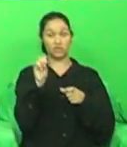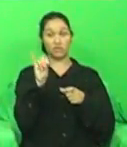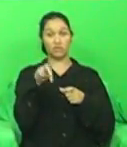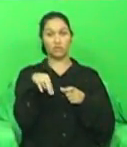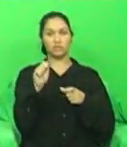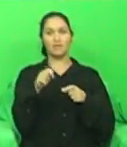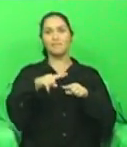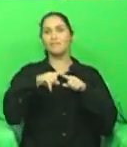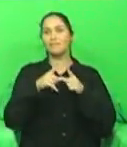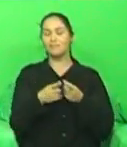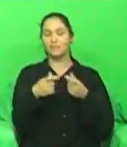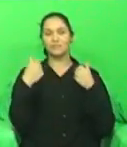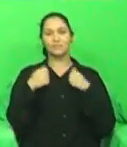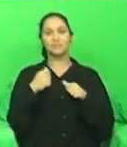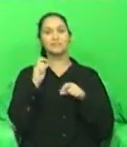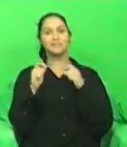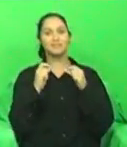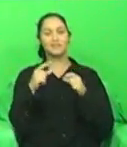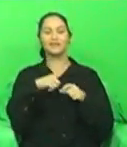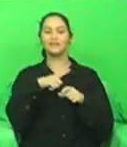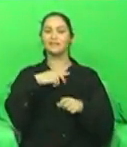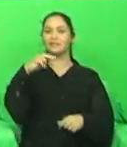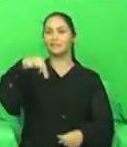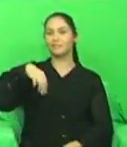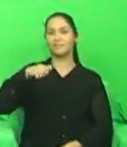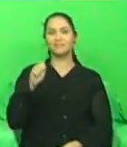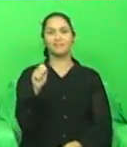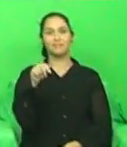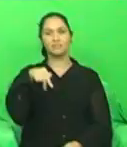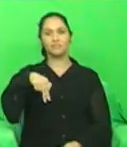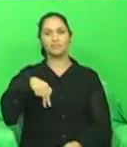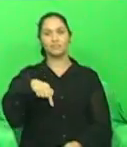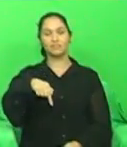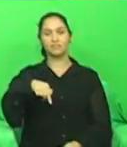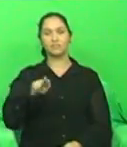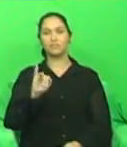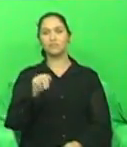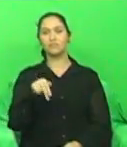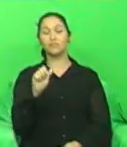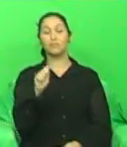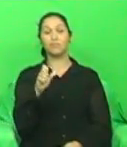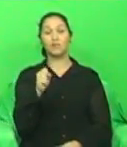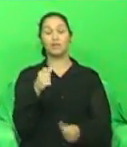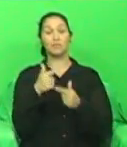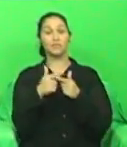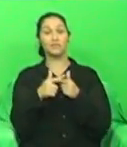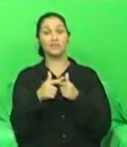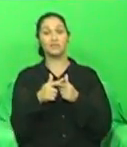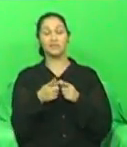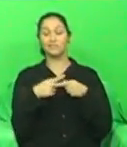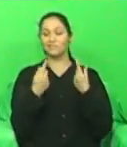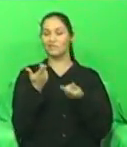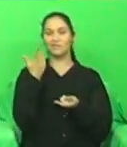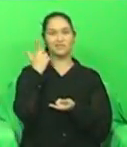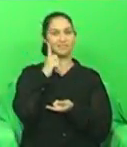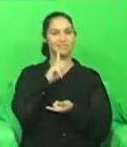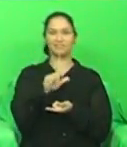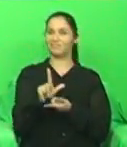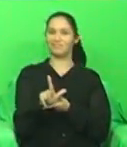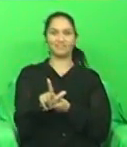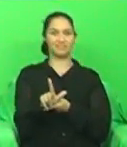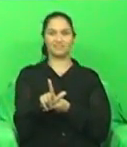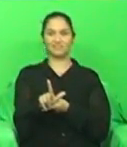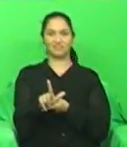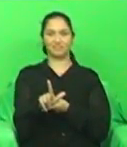não adianta tiraram as máquinas que fará que arrumava as ruas pra fazer a